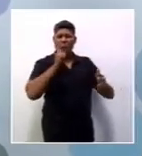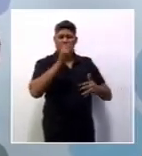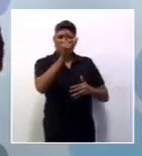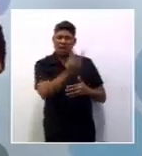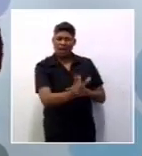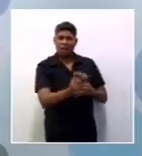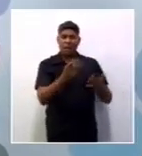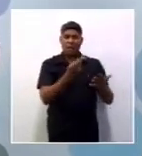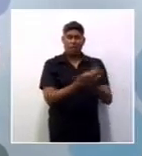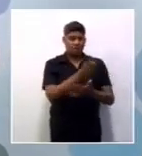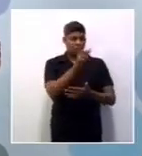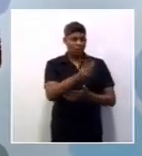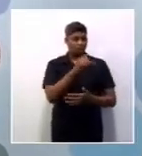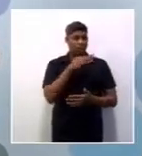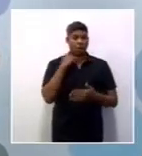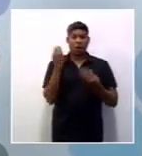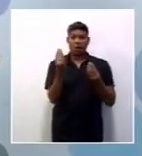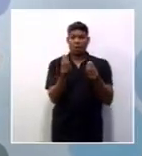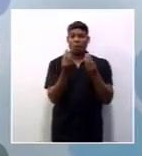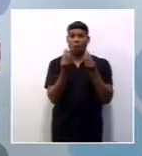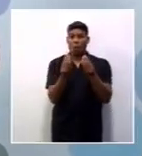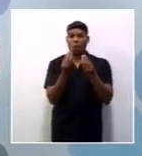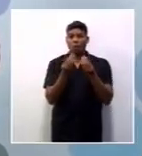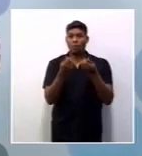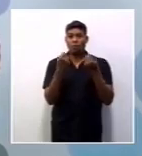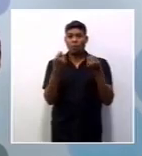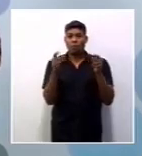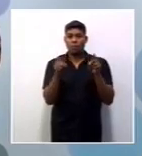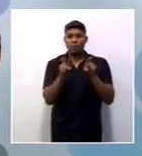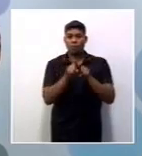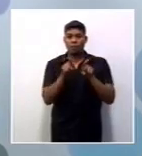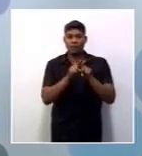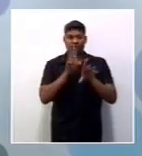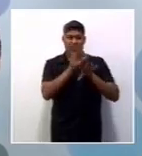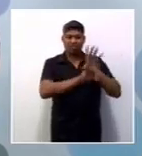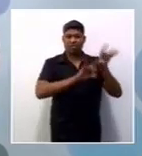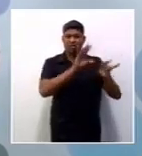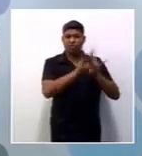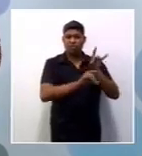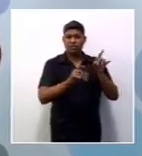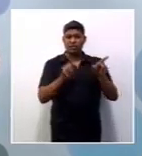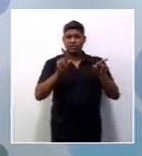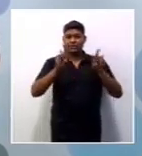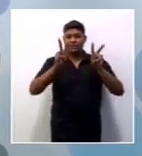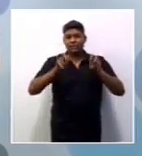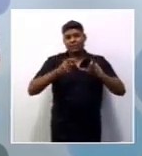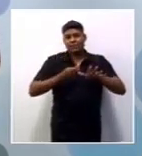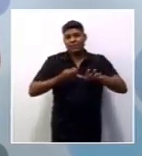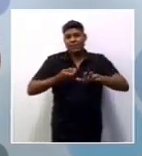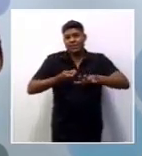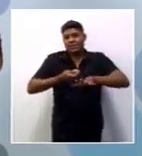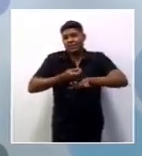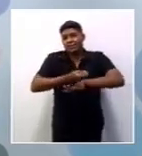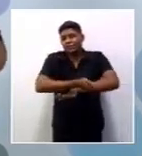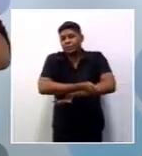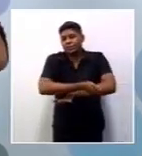vir a falecer por causa disso, né? Por causa de todos os ataques que ela sofreu, por uma fake news, porque não era ela, Na verdade, a notícia foi passando